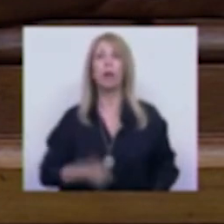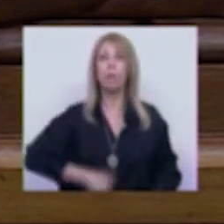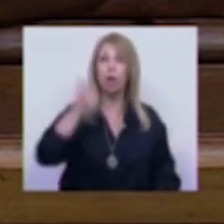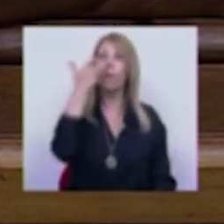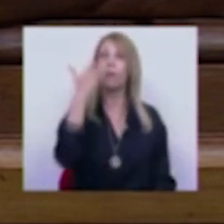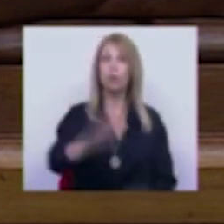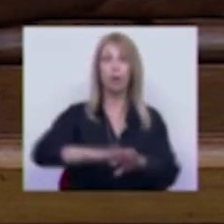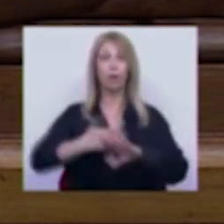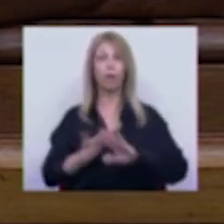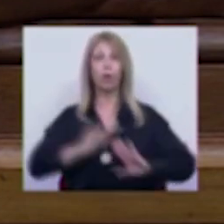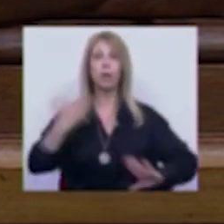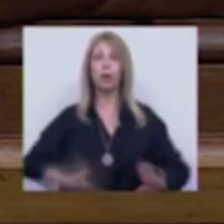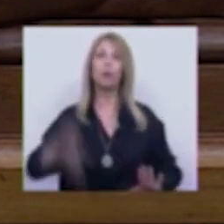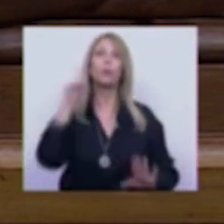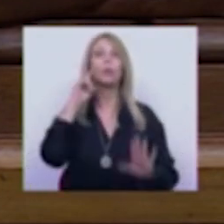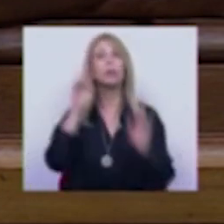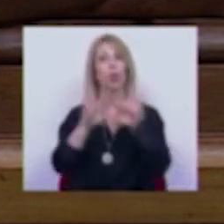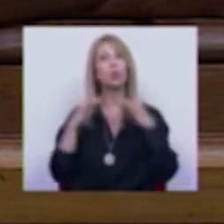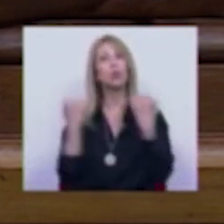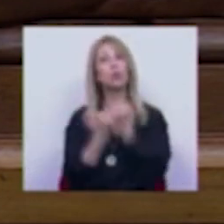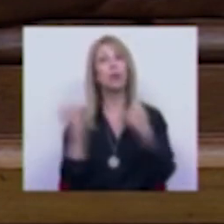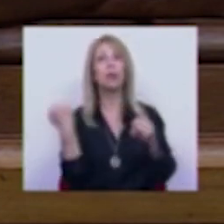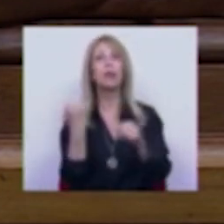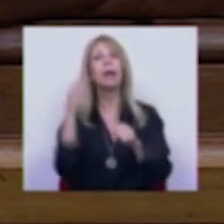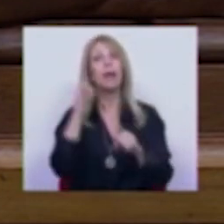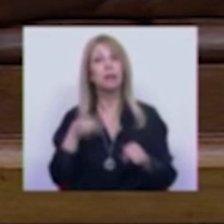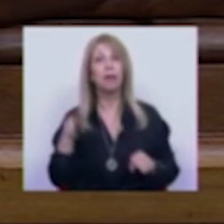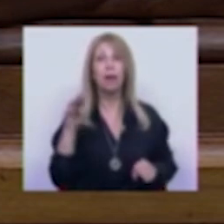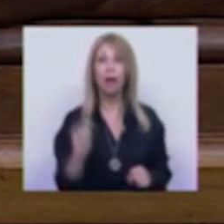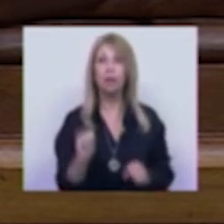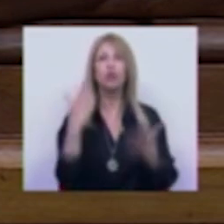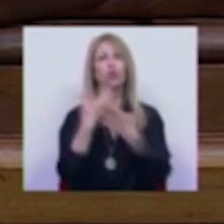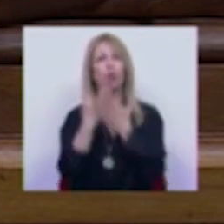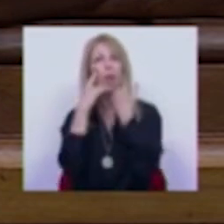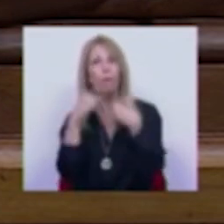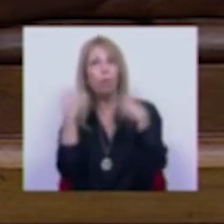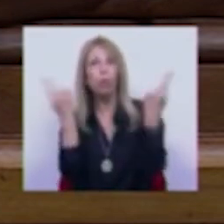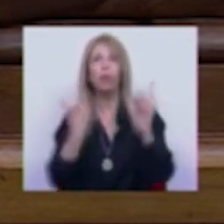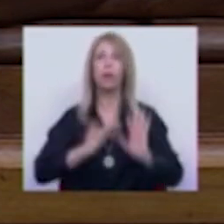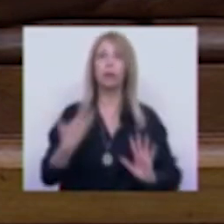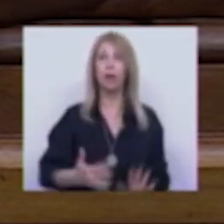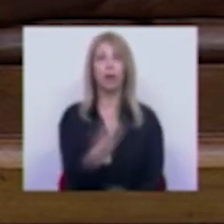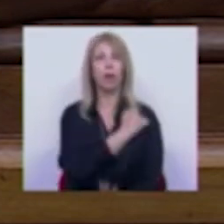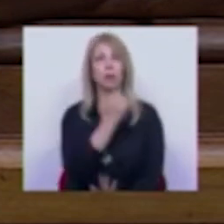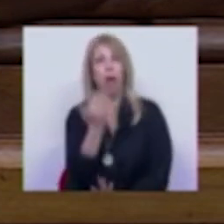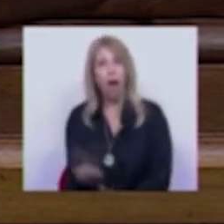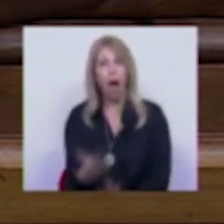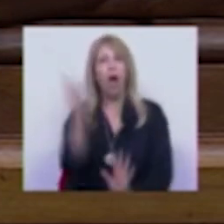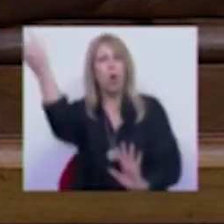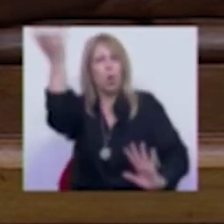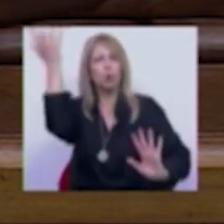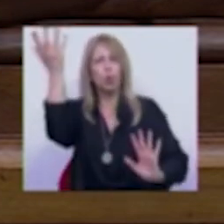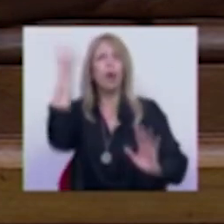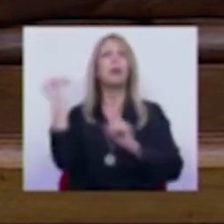dos direitos, pela proteção social, pelo Serviço Nacional de Saúde, pela escola pública, pelo direito à habitação, à cultura,